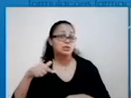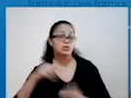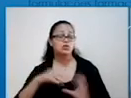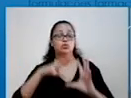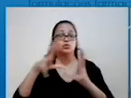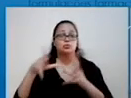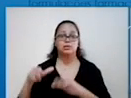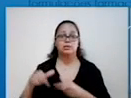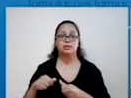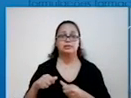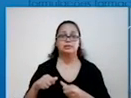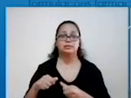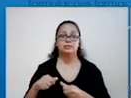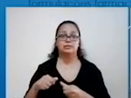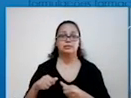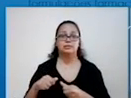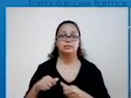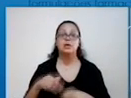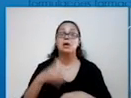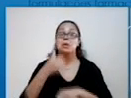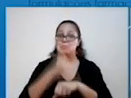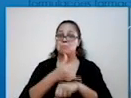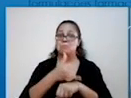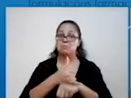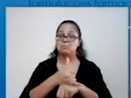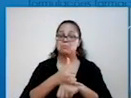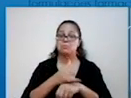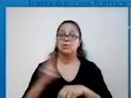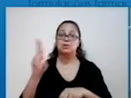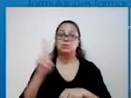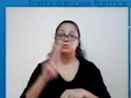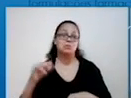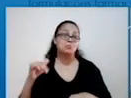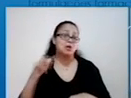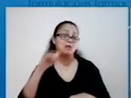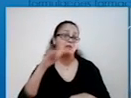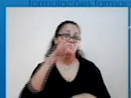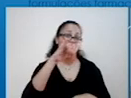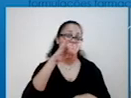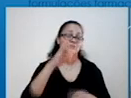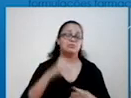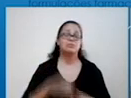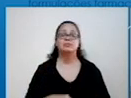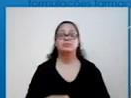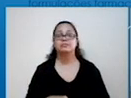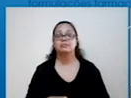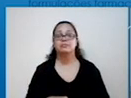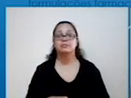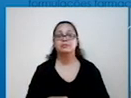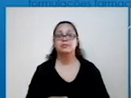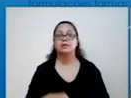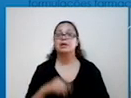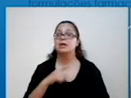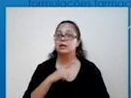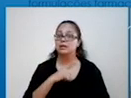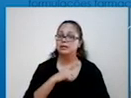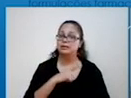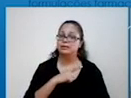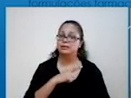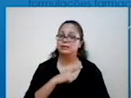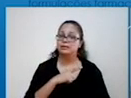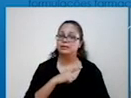em ligas metálicas para aviões, mísseis e outros materiais leves. Tem propriedades semelhantes ao do